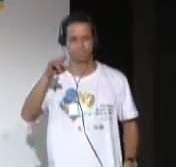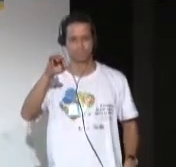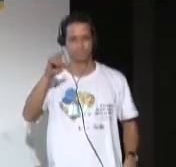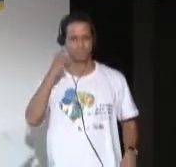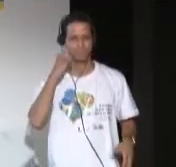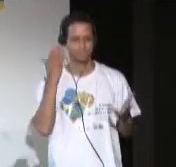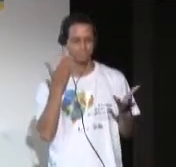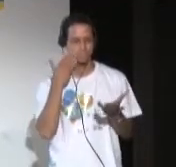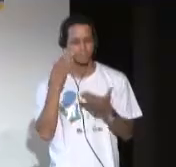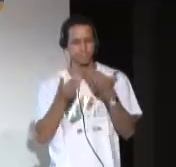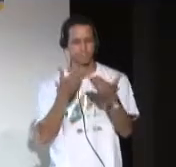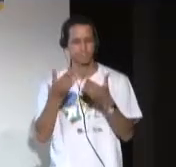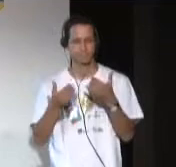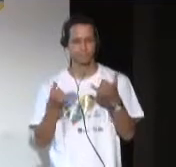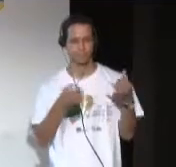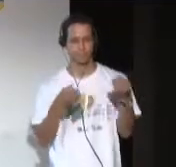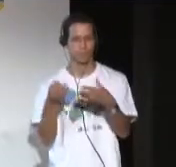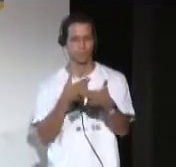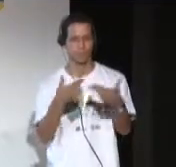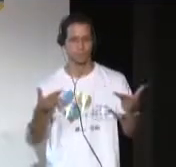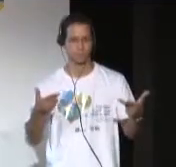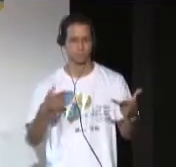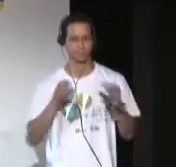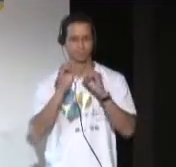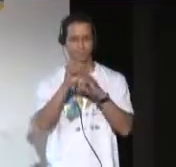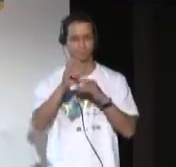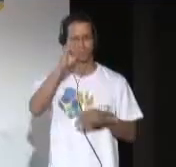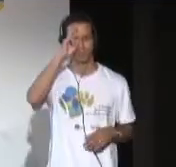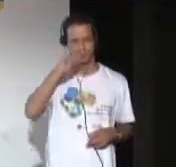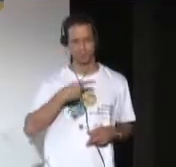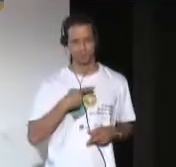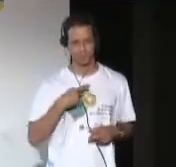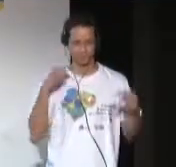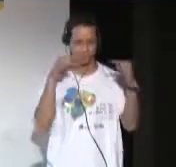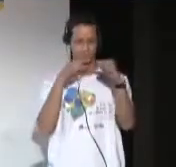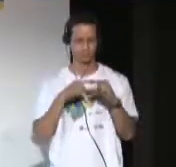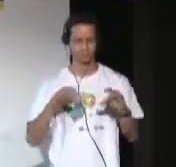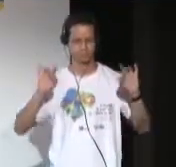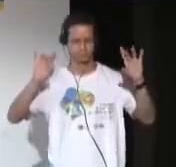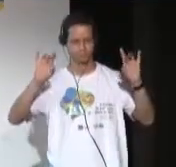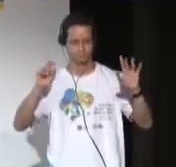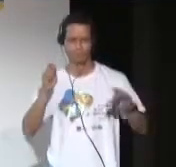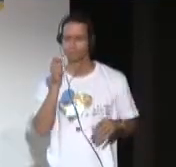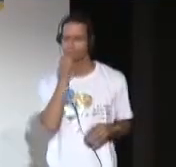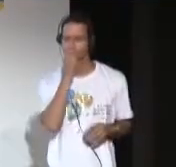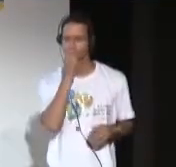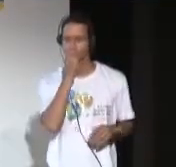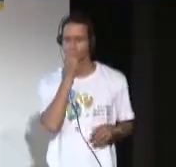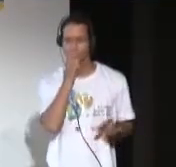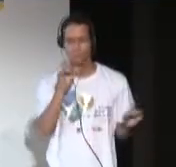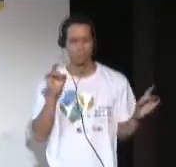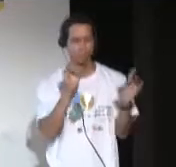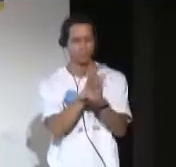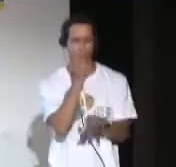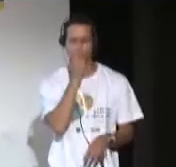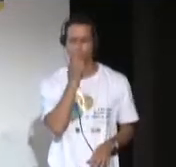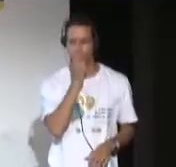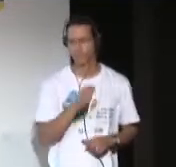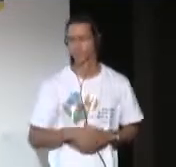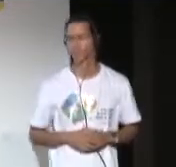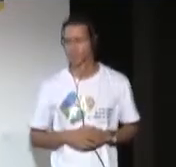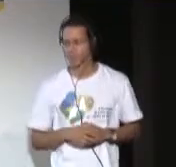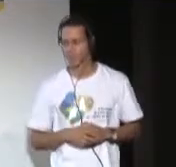inteligência artificial e ensino personalizado, que é uma combinação excelente. Ninguém ainda fez isso.